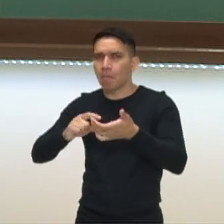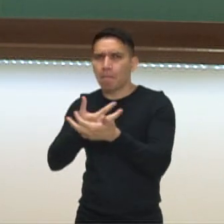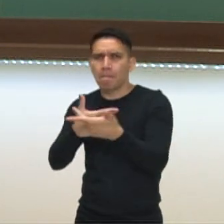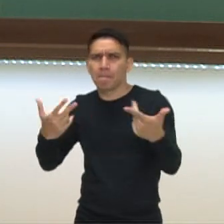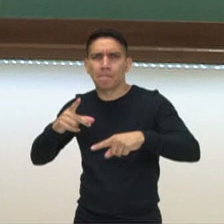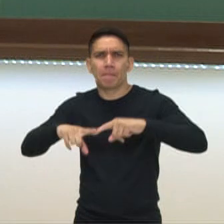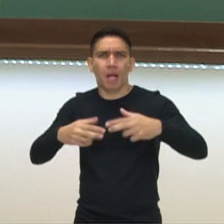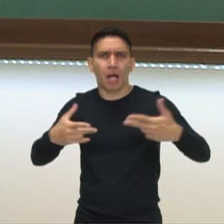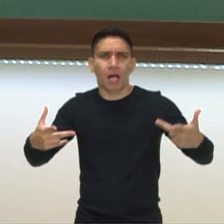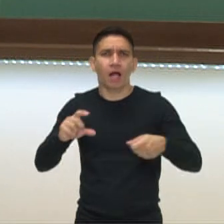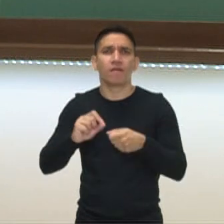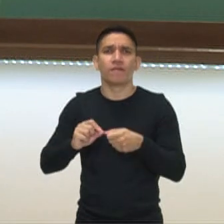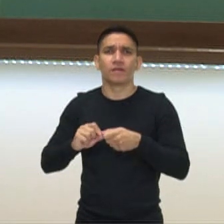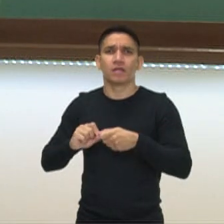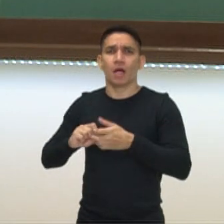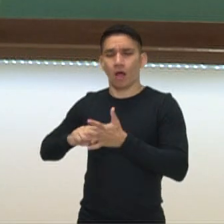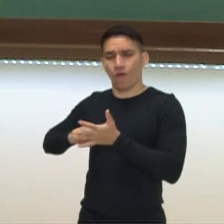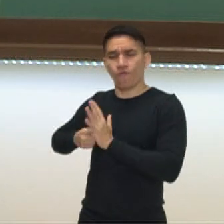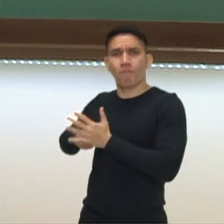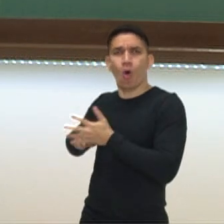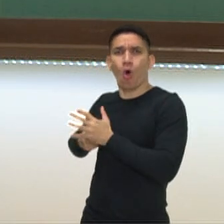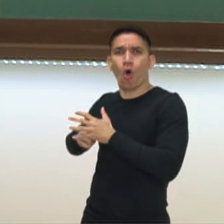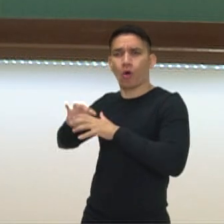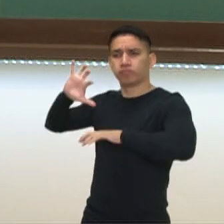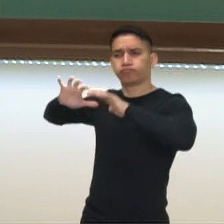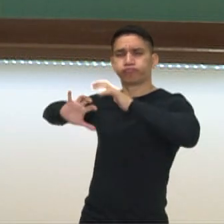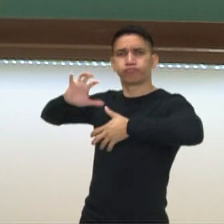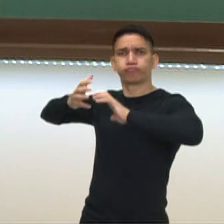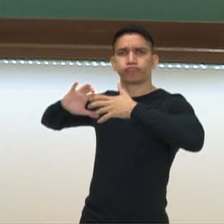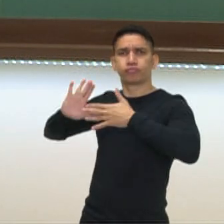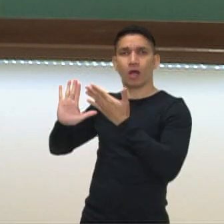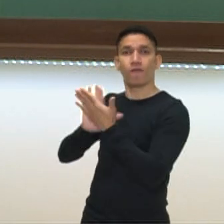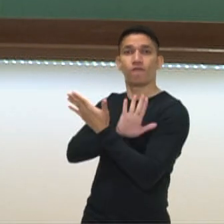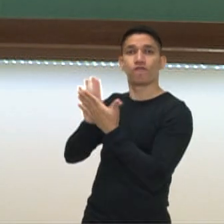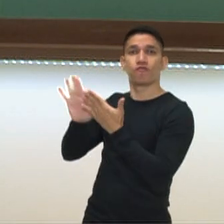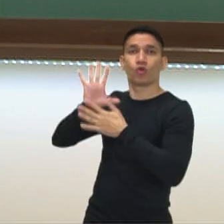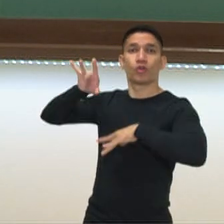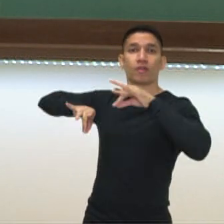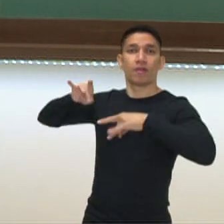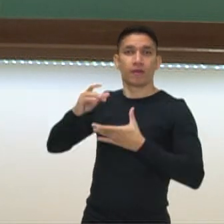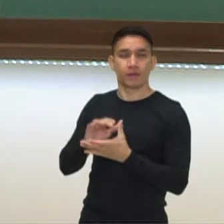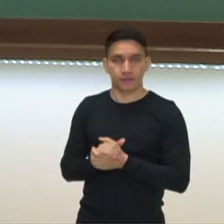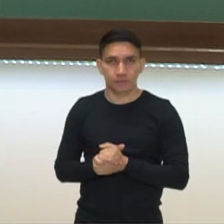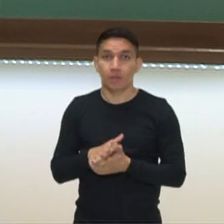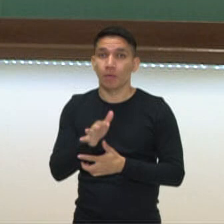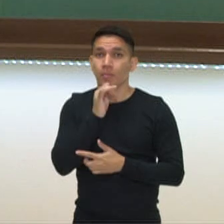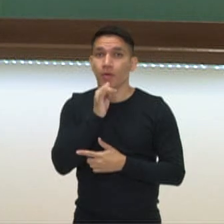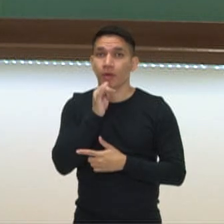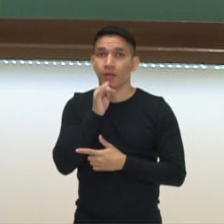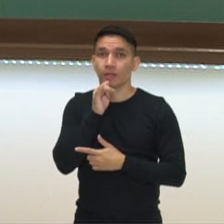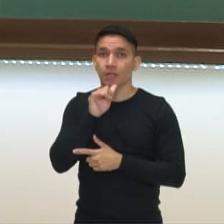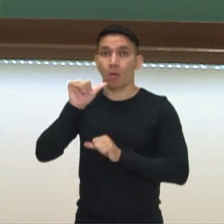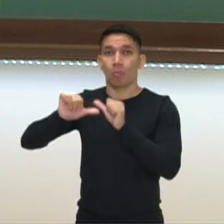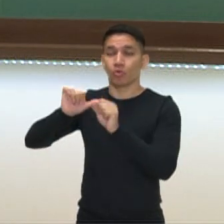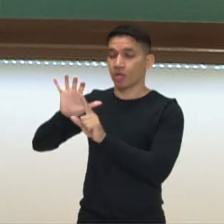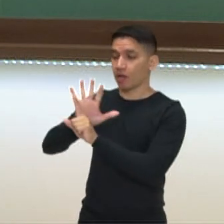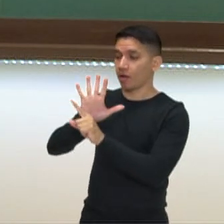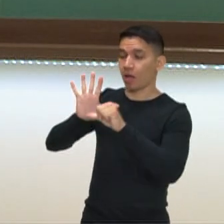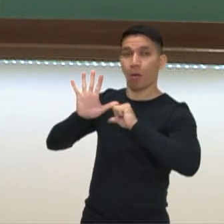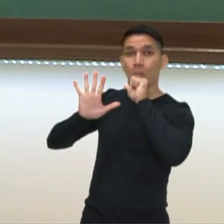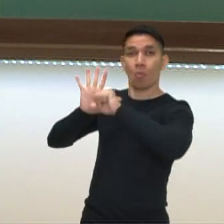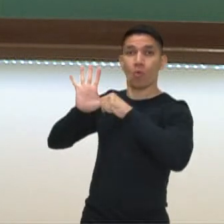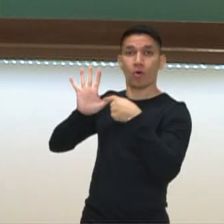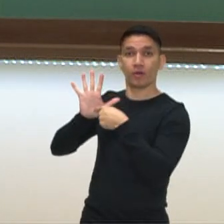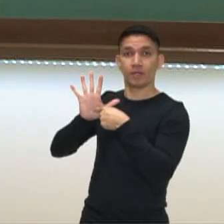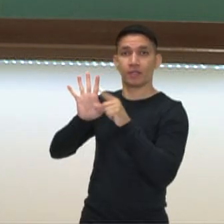fazer movimentação da parte do fundo do teatro, ou seja, quando existia a questão do cenário, esse cenário ele era